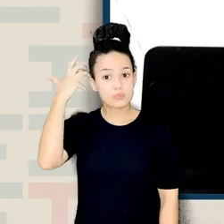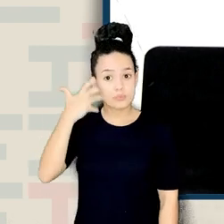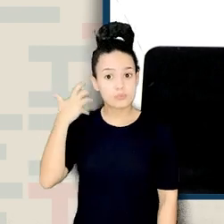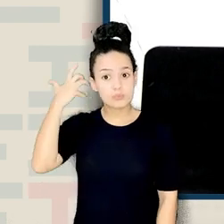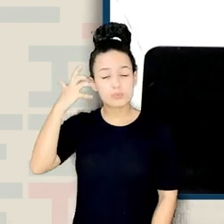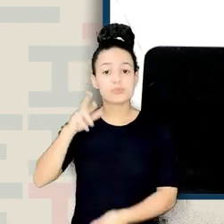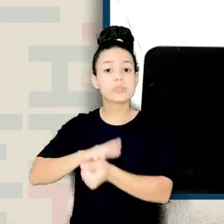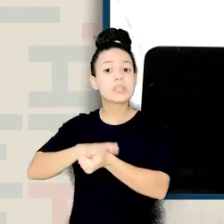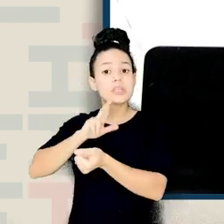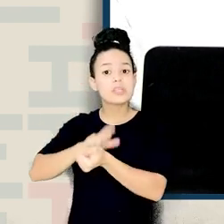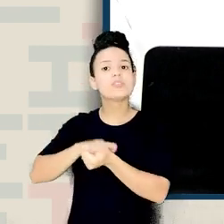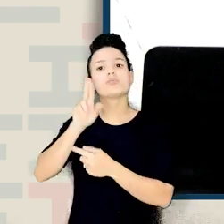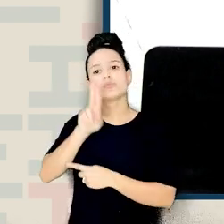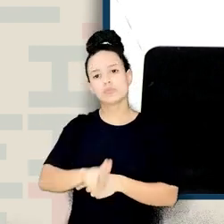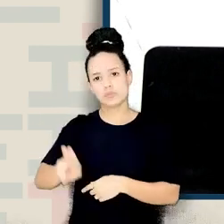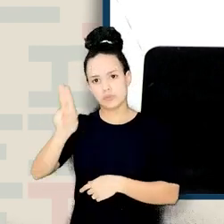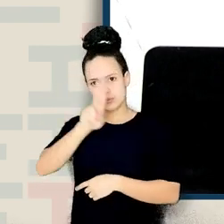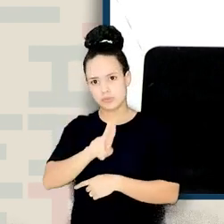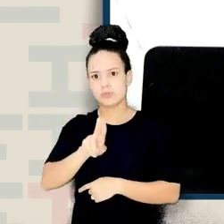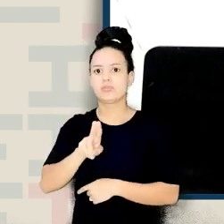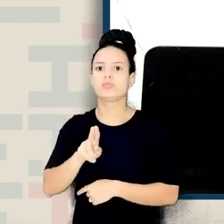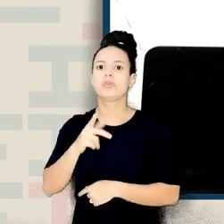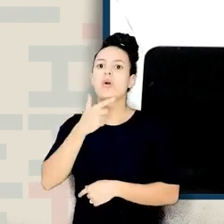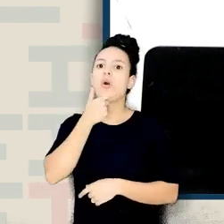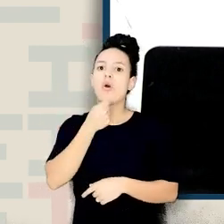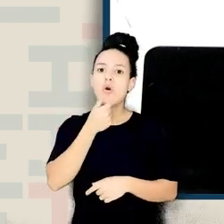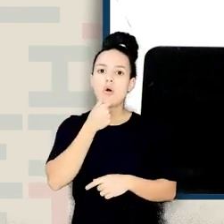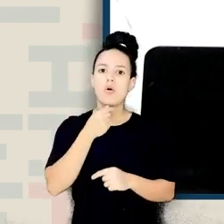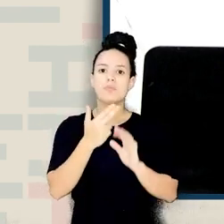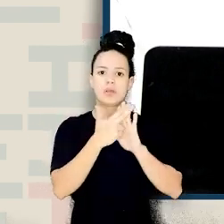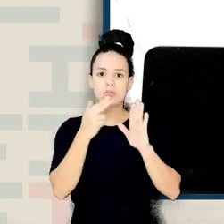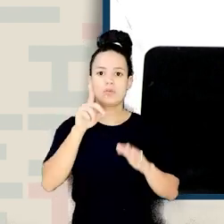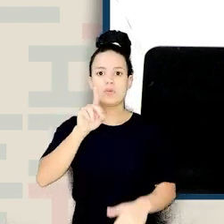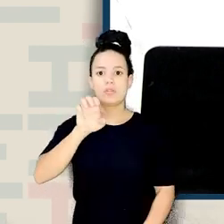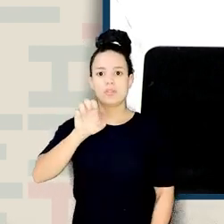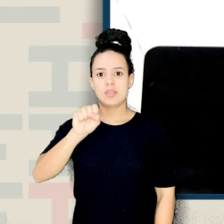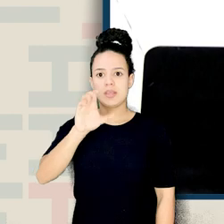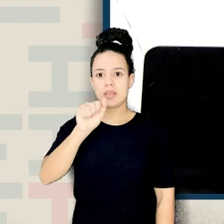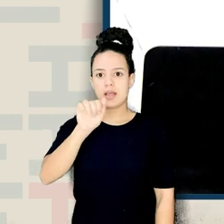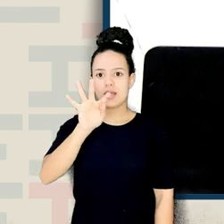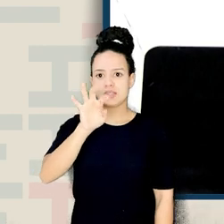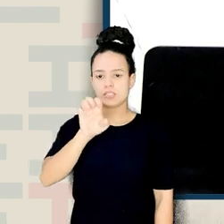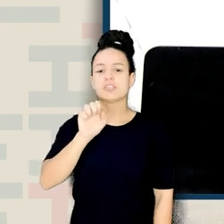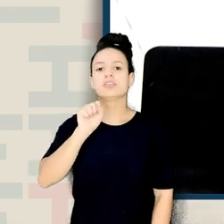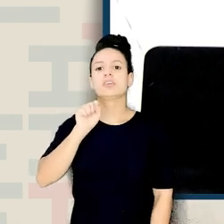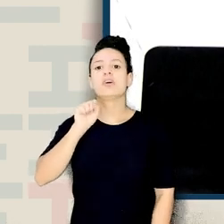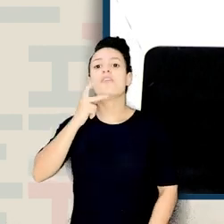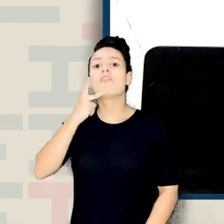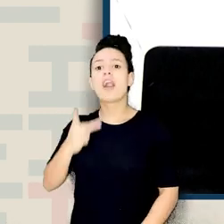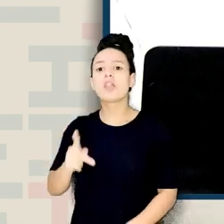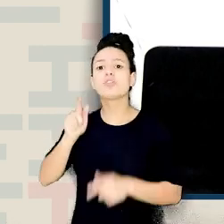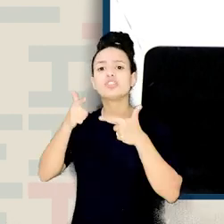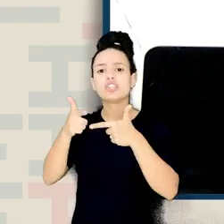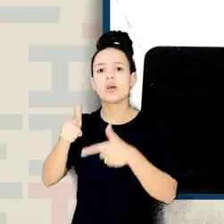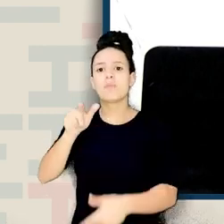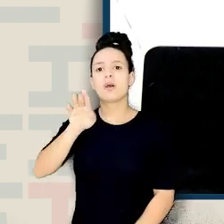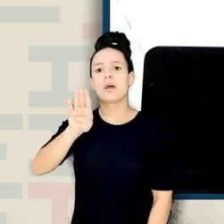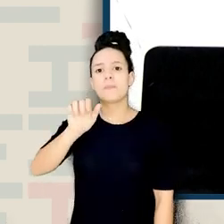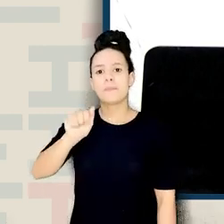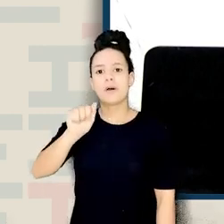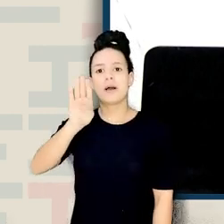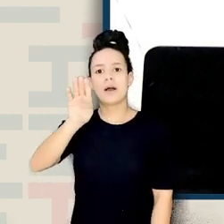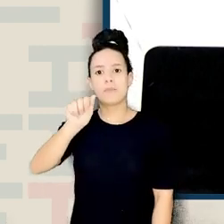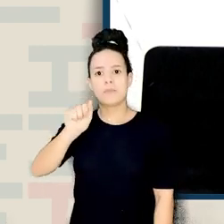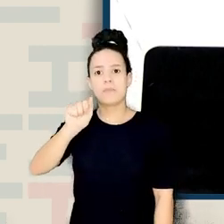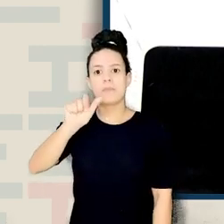utilizado, nomeado por Descartes Gadelha como toque babalu, ou babalu. E ele faz também essa